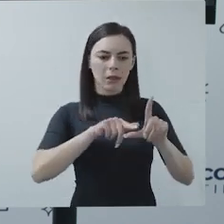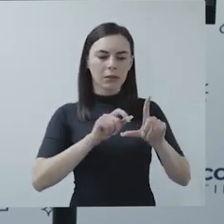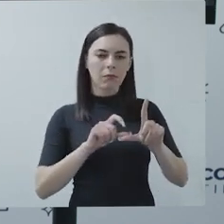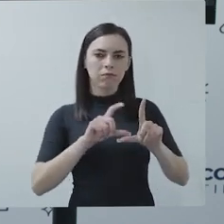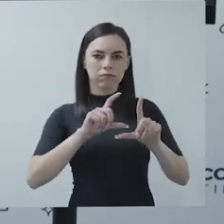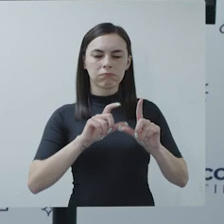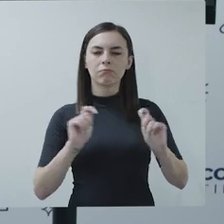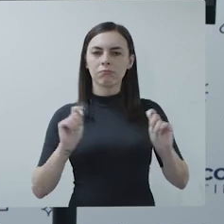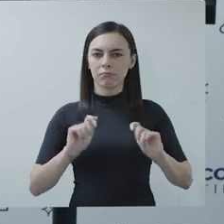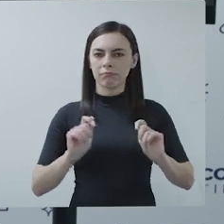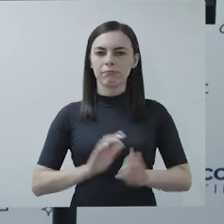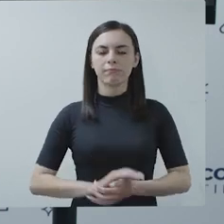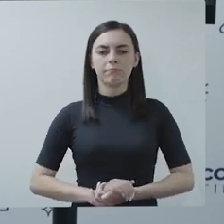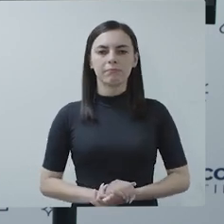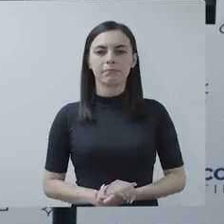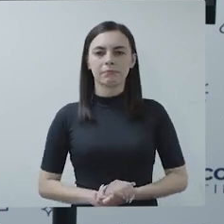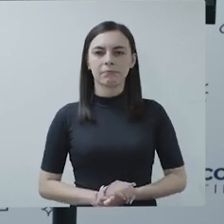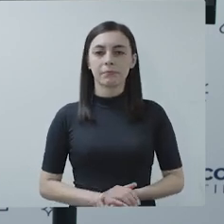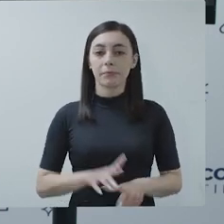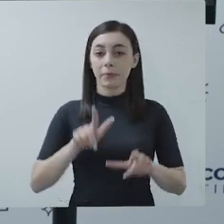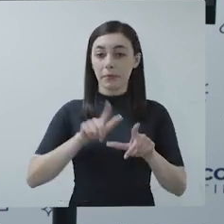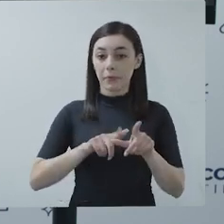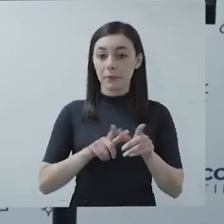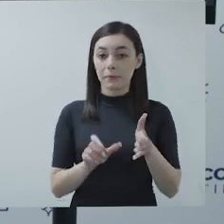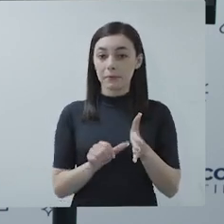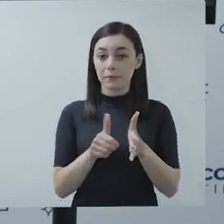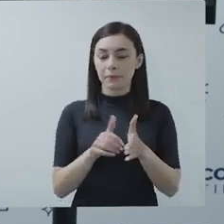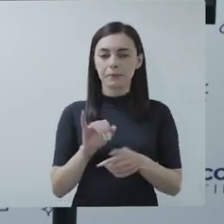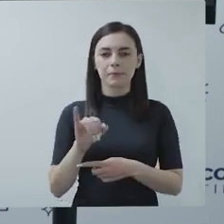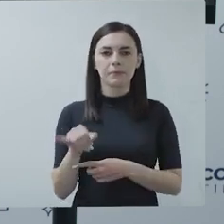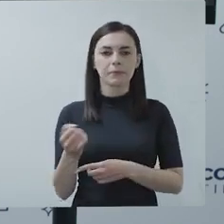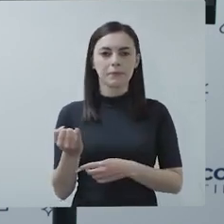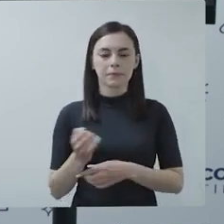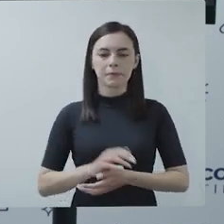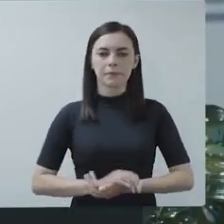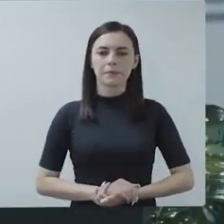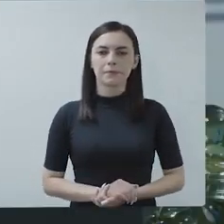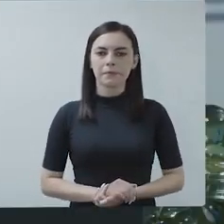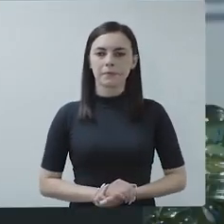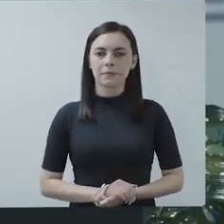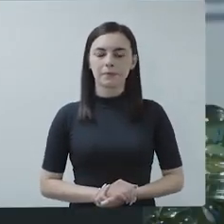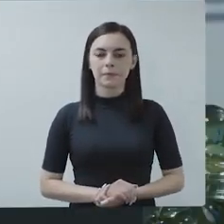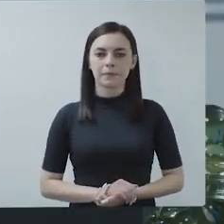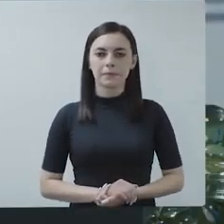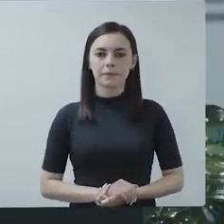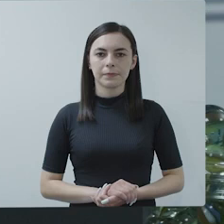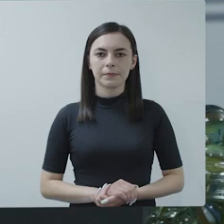também. Então, a primeira letra, letra J. Vamos lá.